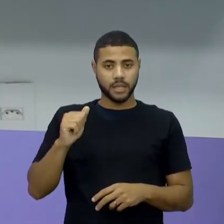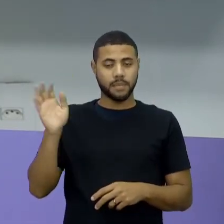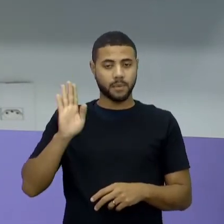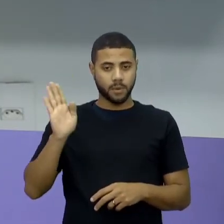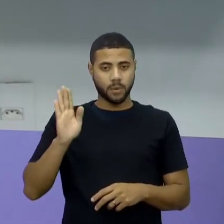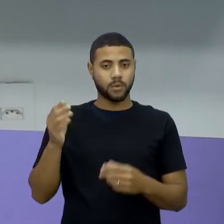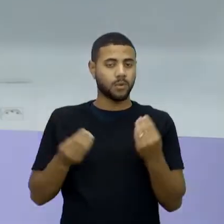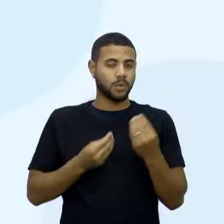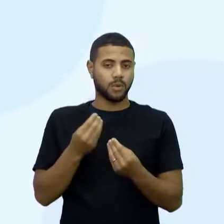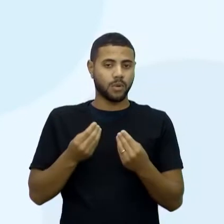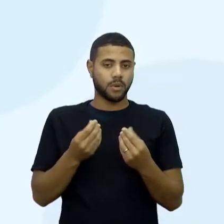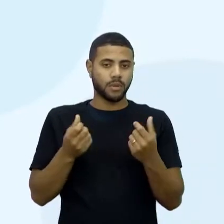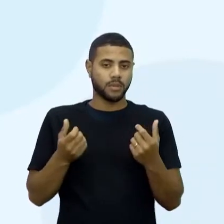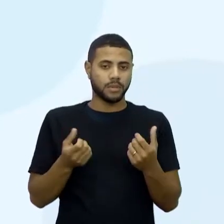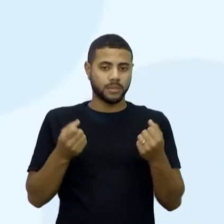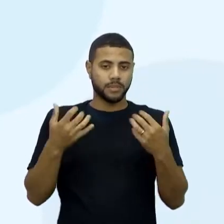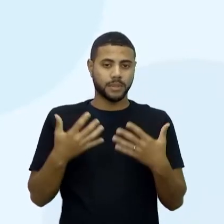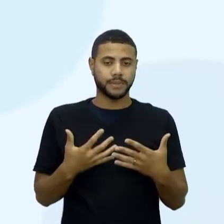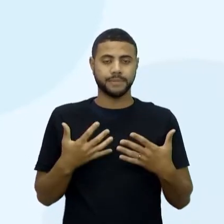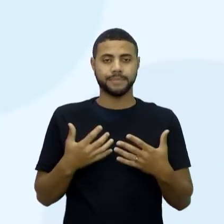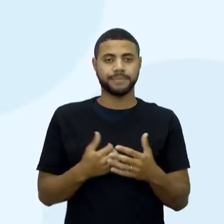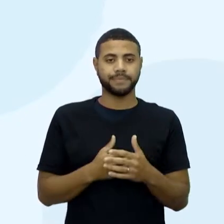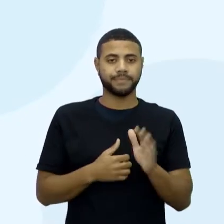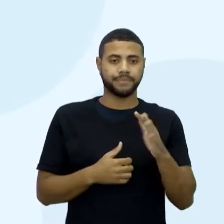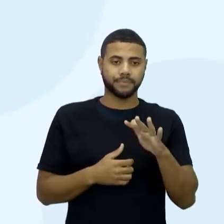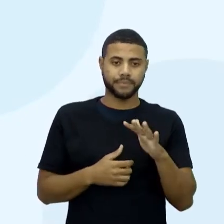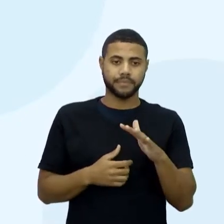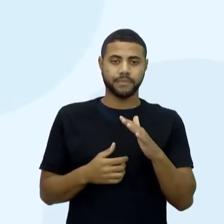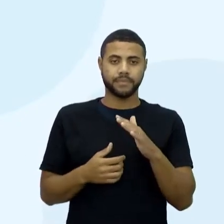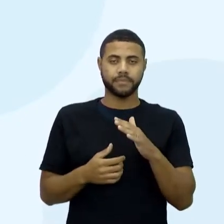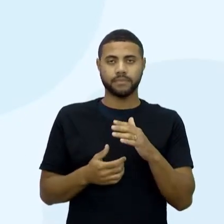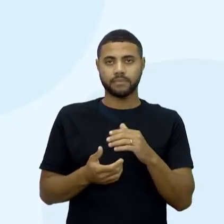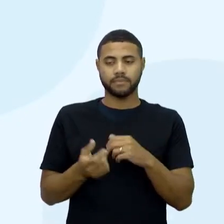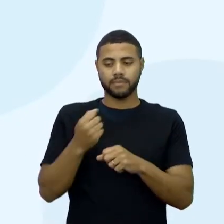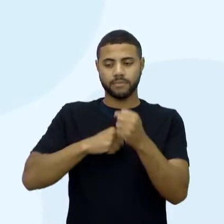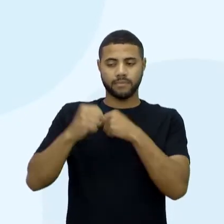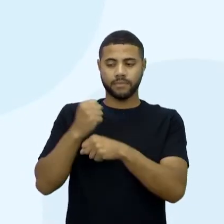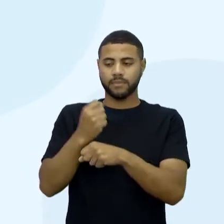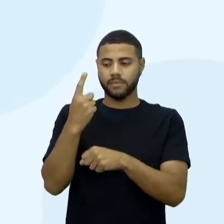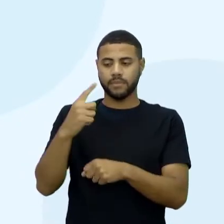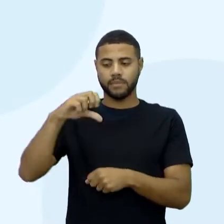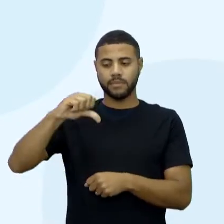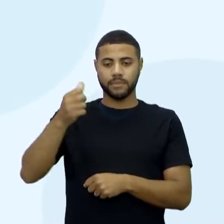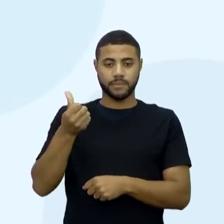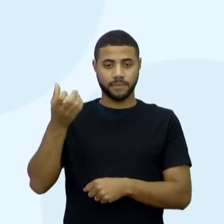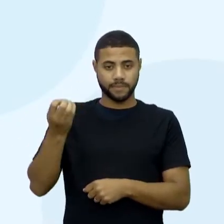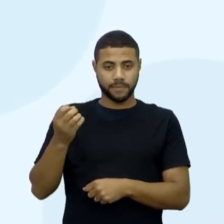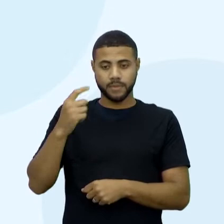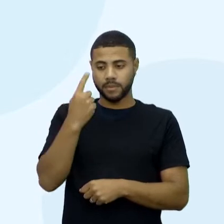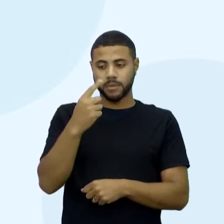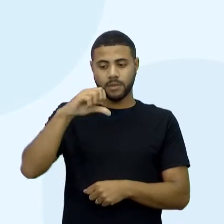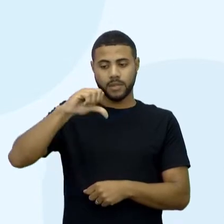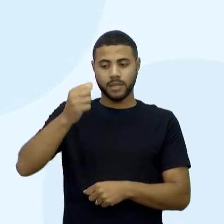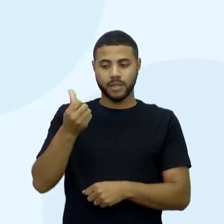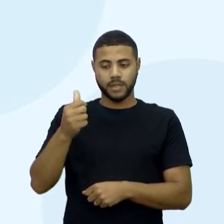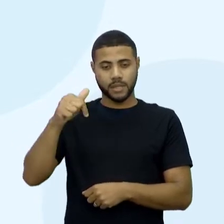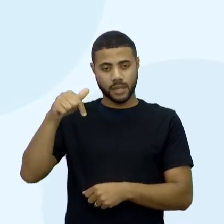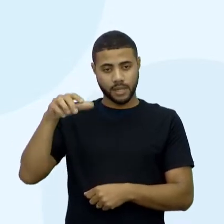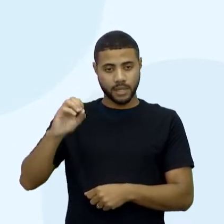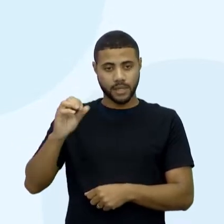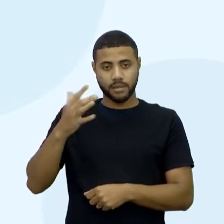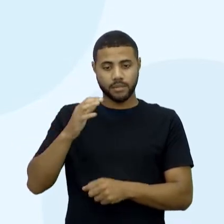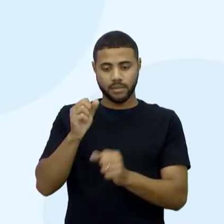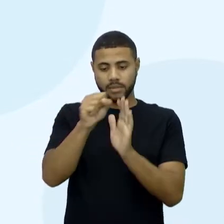do conhecimento que nasce mais ou menos nas décadas de 1960, 70 do século anterior,